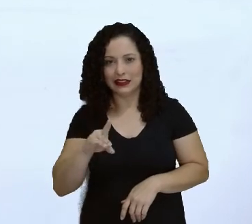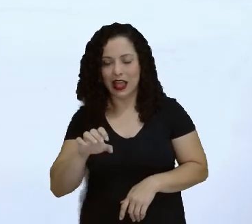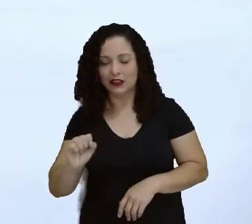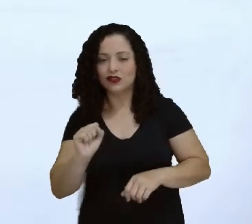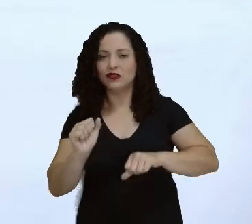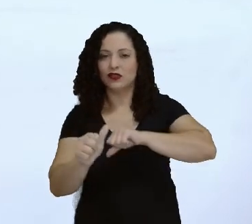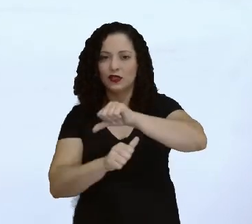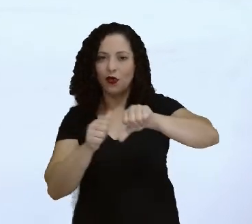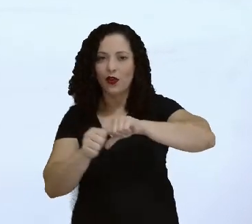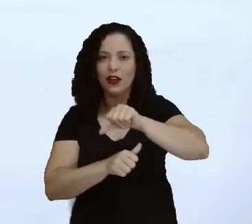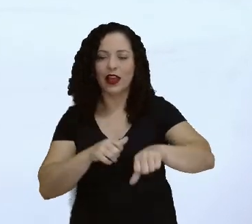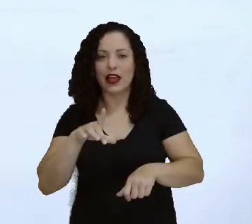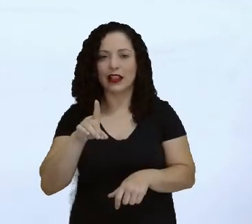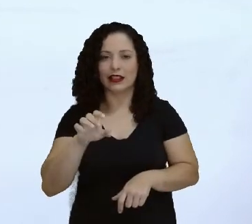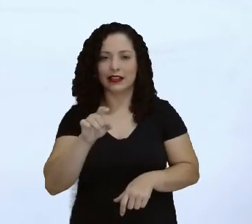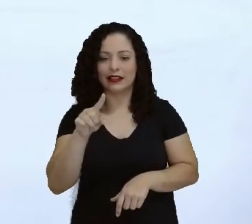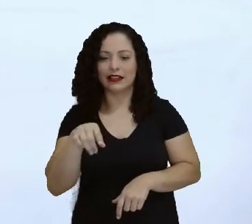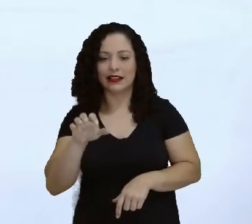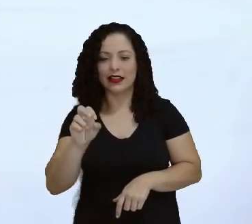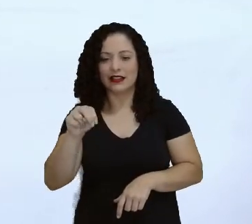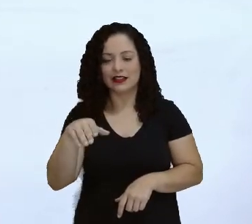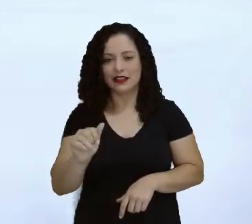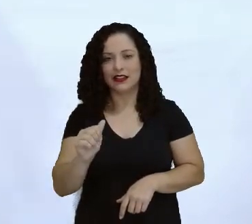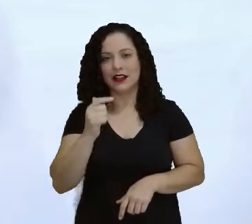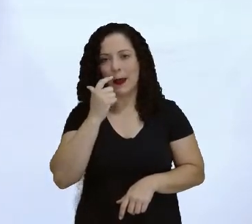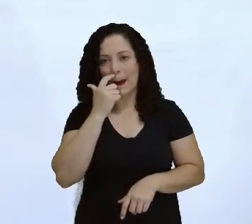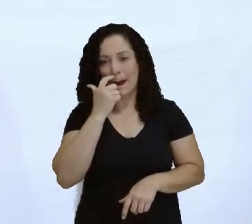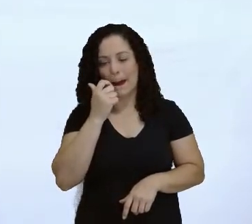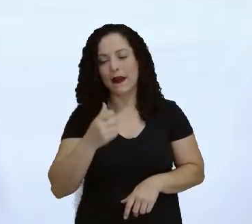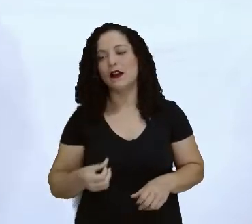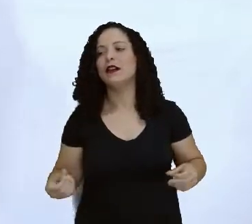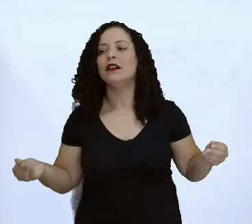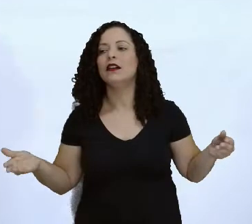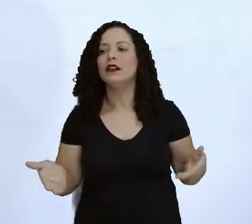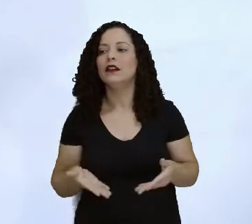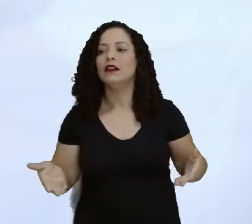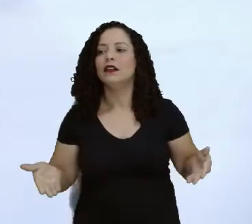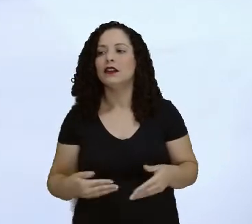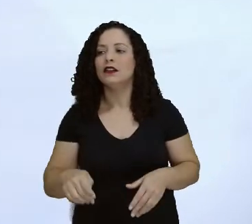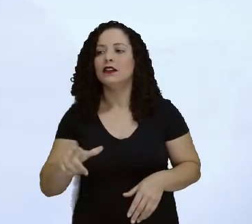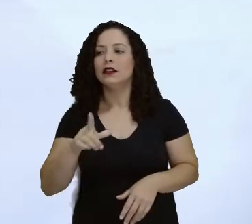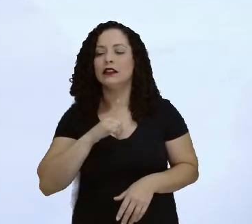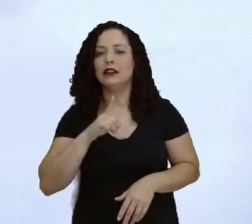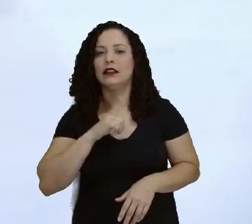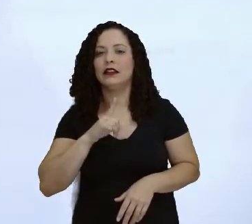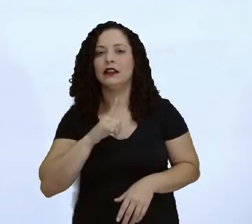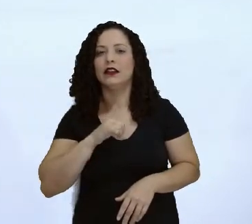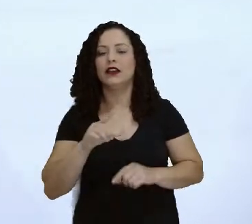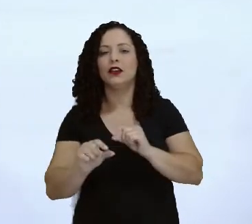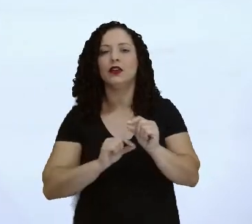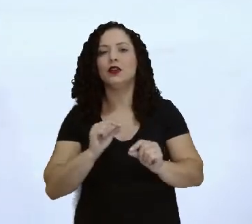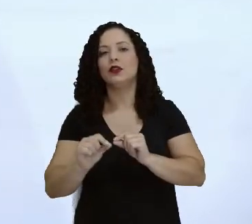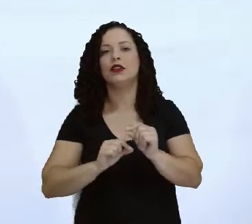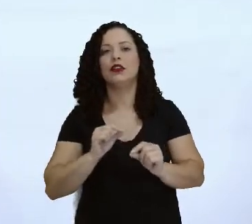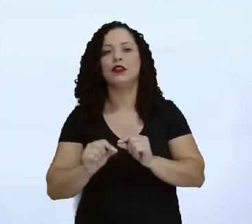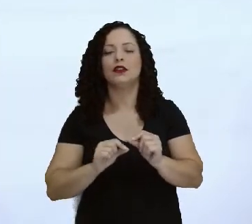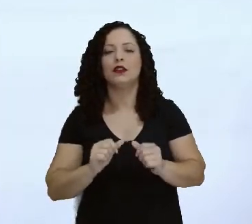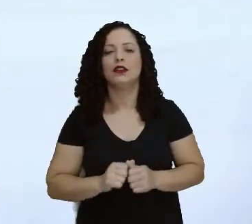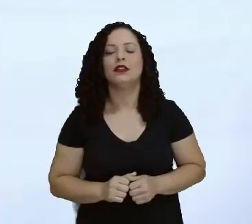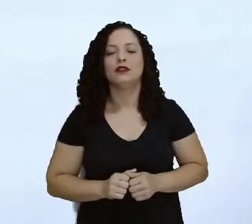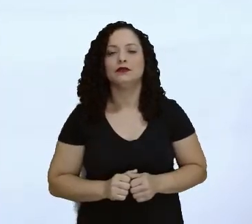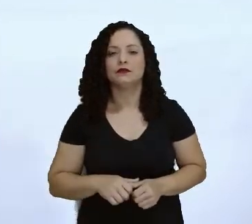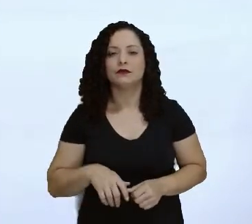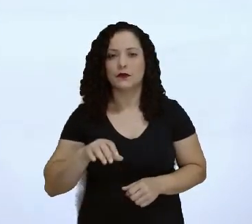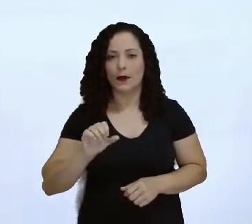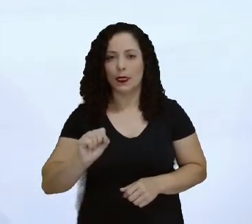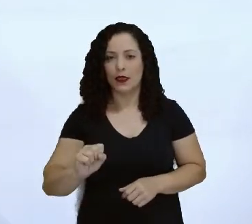estou pegando aqui uma dezena e trocando por 10 unidades. Então, agora eu tenho 12, porque veio aqui o 10, né? 12,